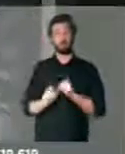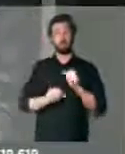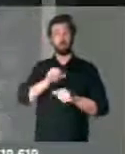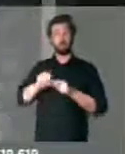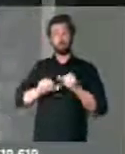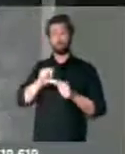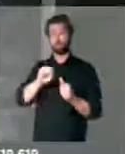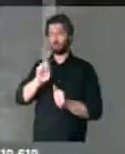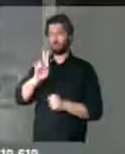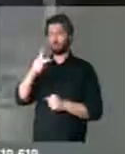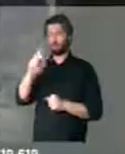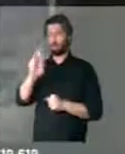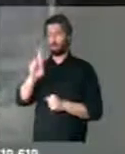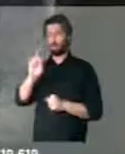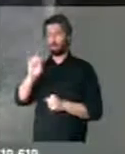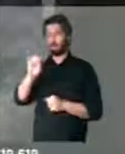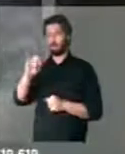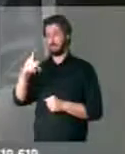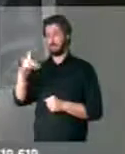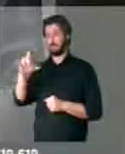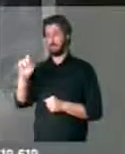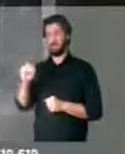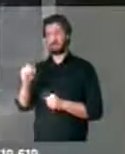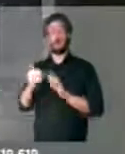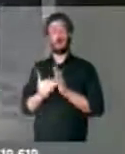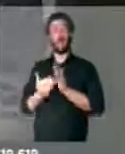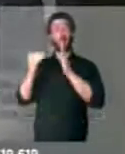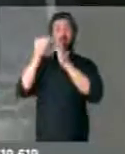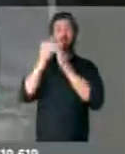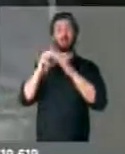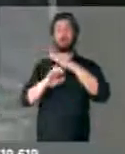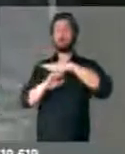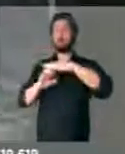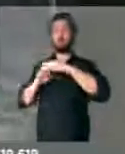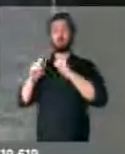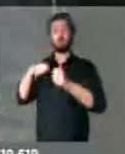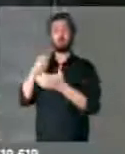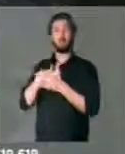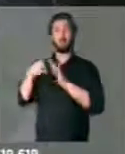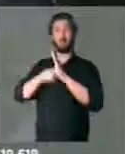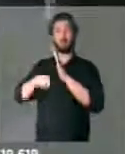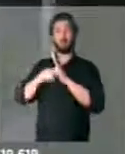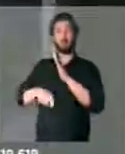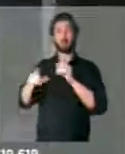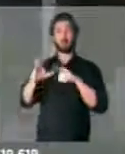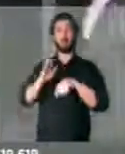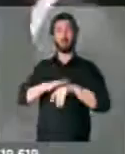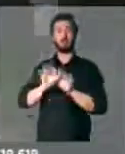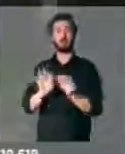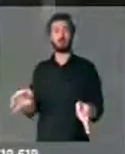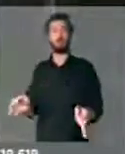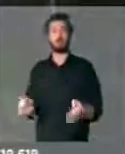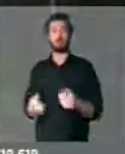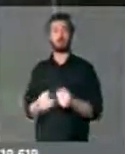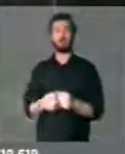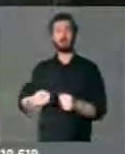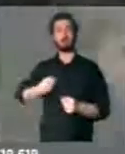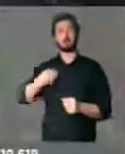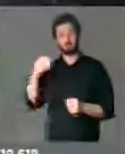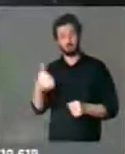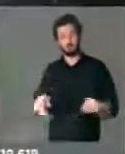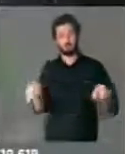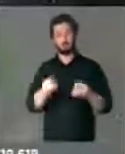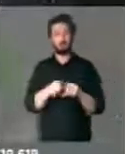do Supersimples, ampliando o limite de faturamento para que a empresa possa pagar impostos de forma simplificada.